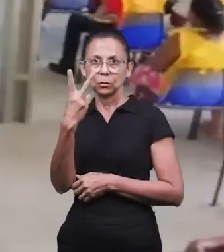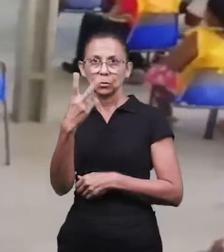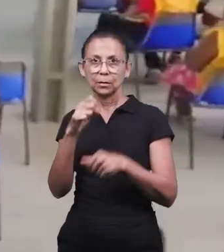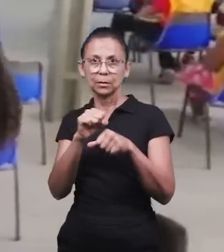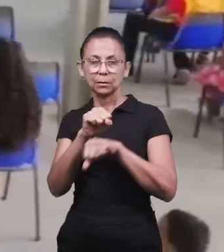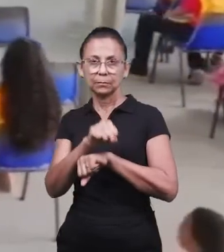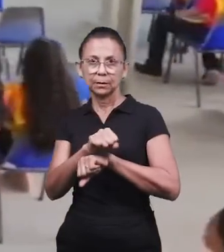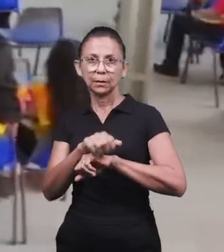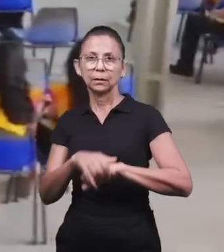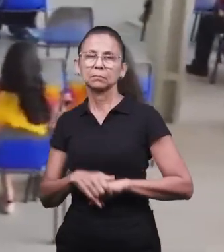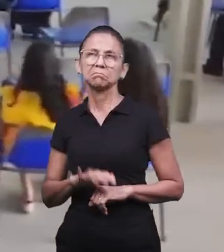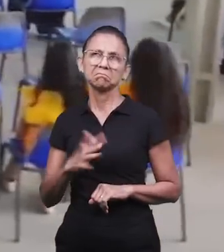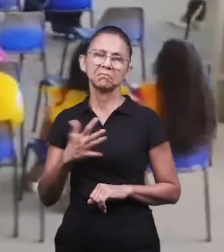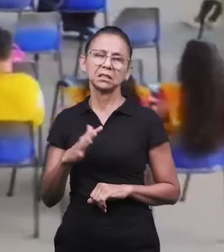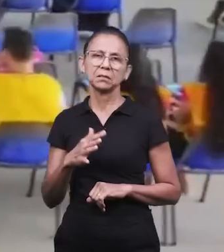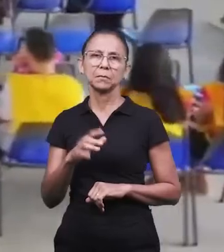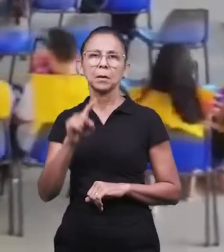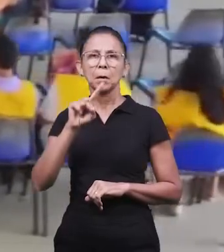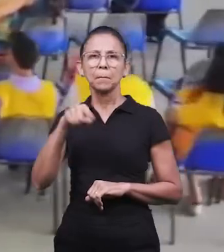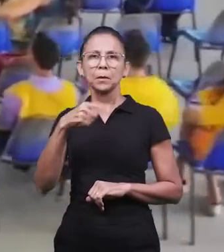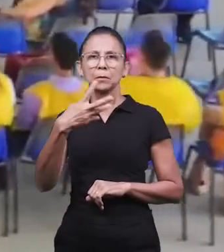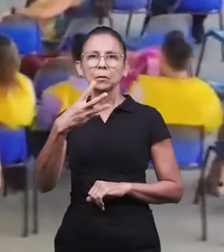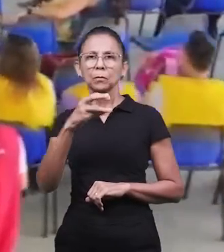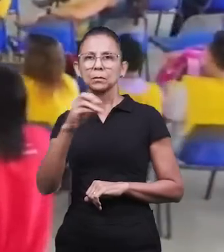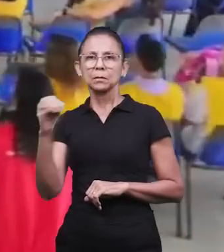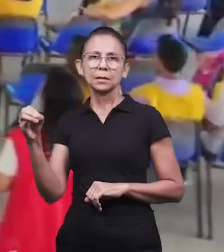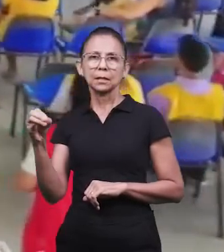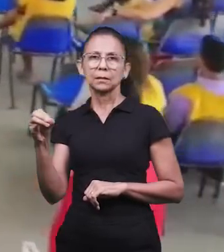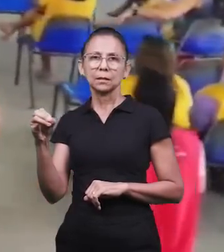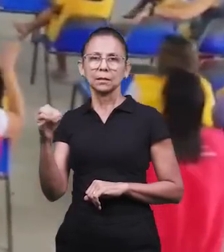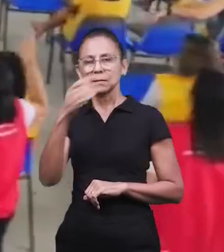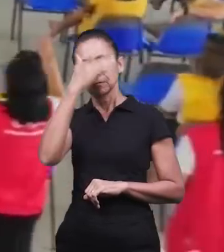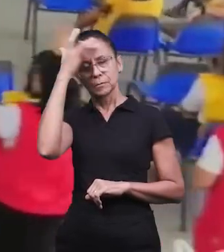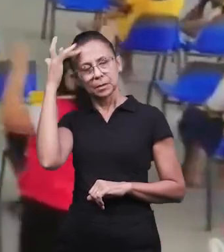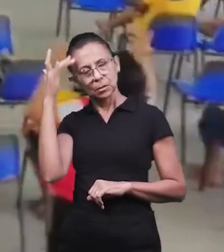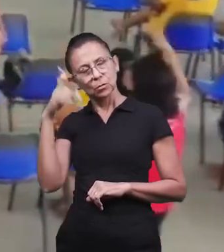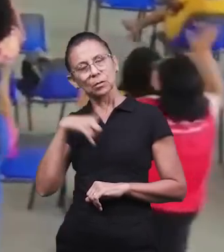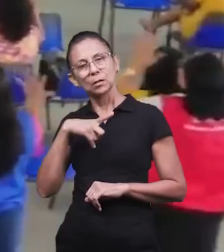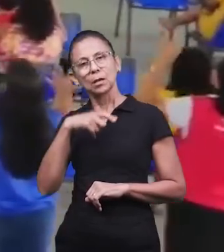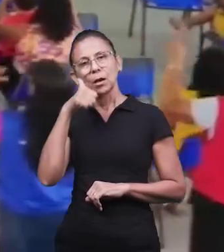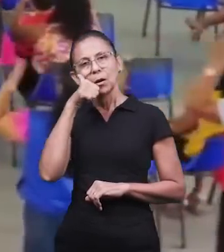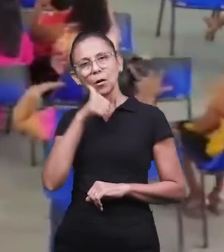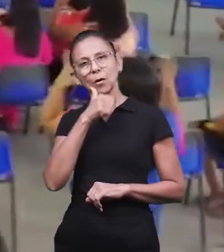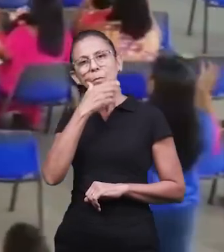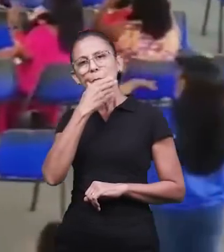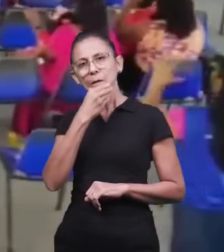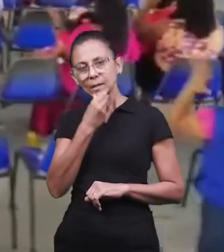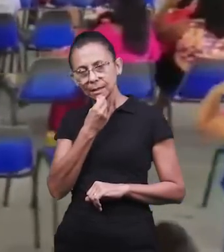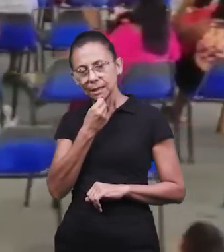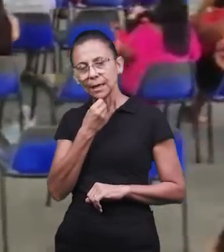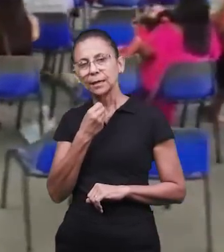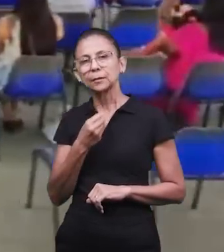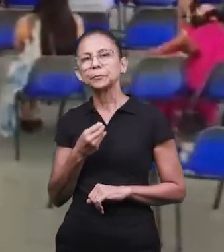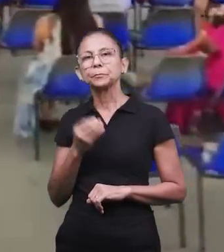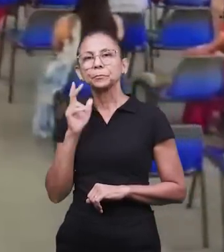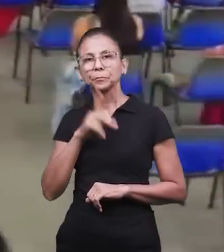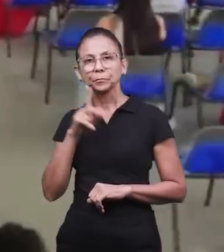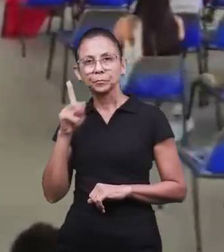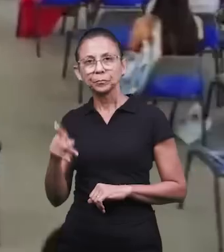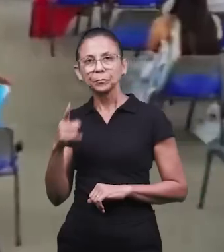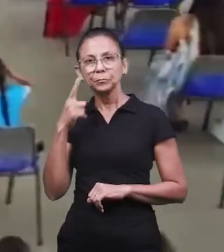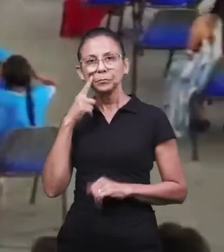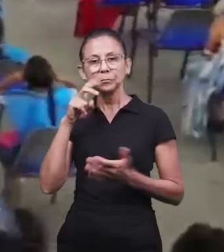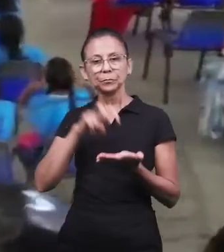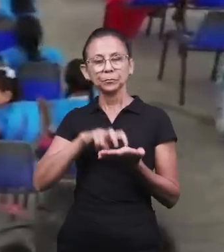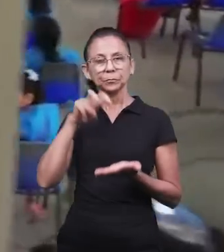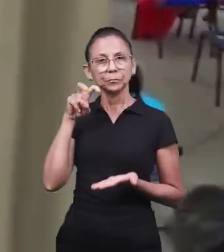seminários com a participação de aproximadamente 1.400 irmãos. Senhoras e professores assistiram às aulas presenciais no período da